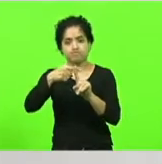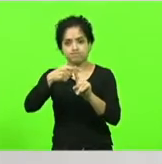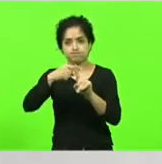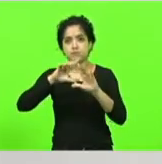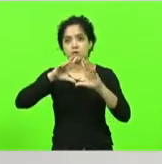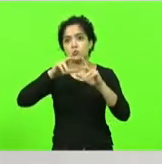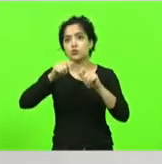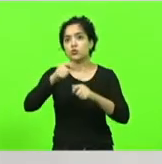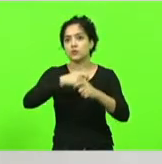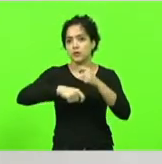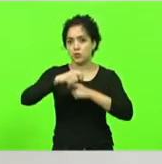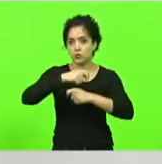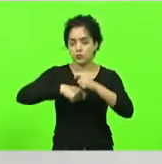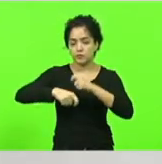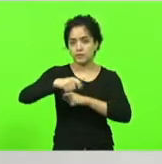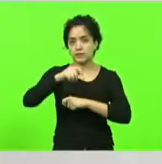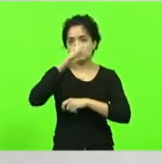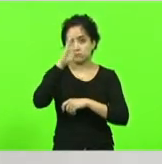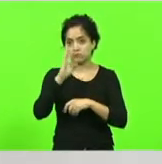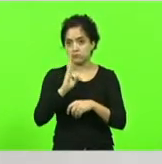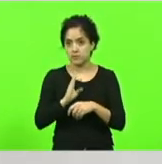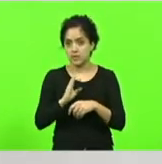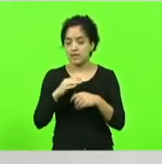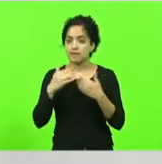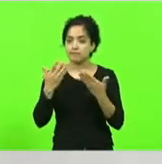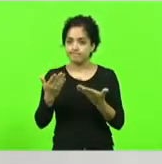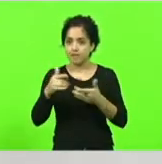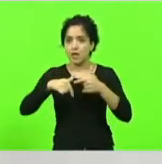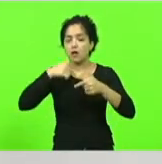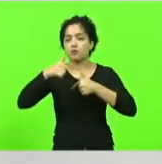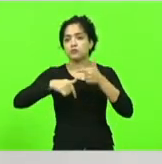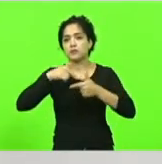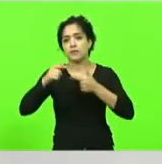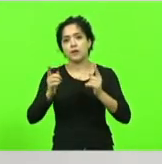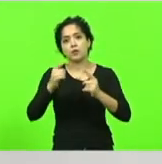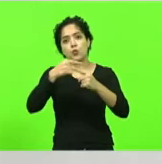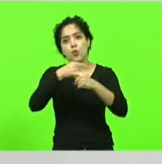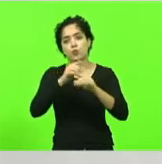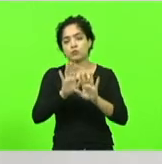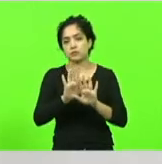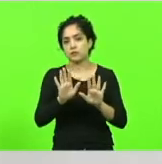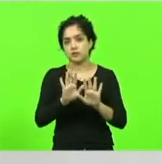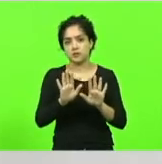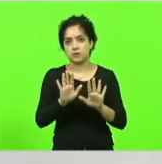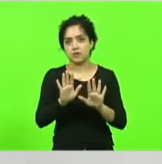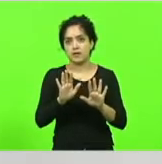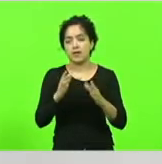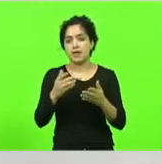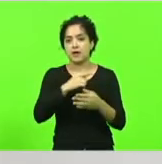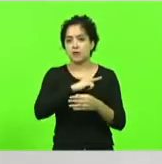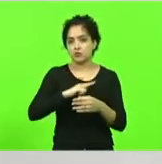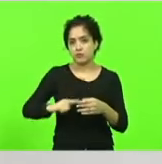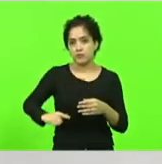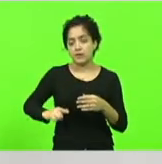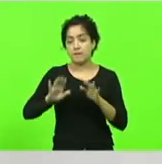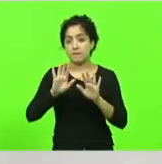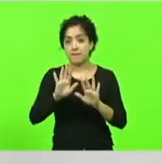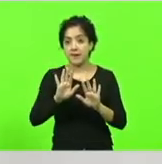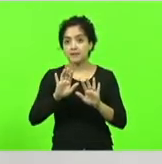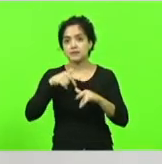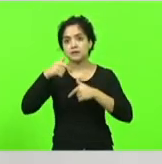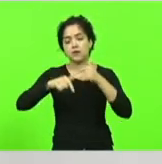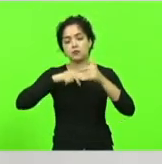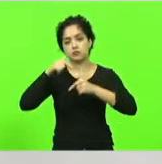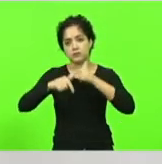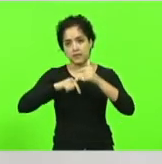país. Obviamente que isso não é um trabalho que está sendo feito contrário a governadores, isso aí é um trabalho que está sendo feito